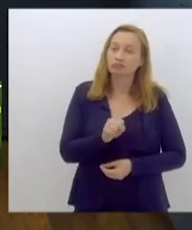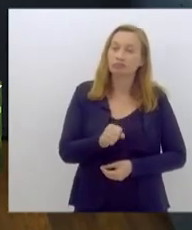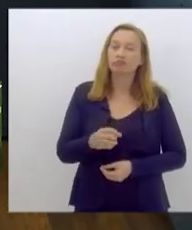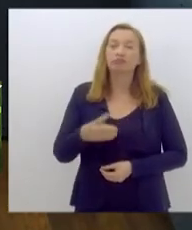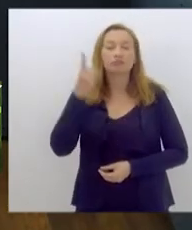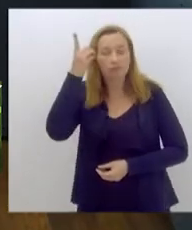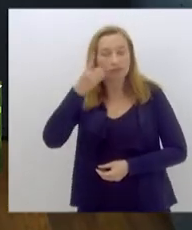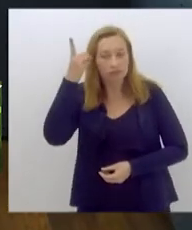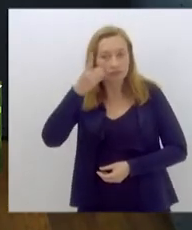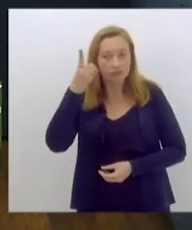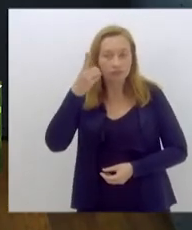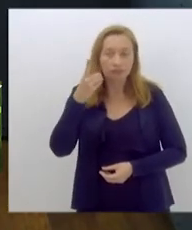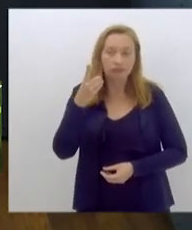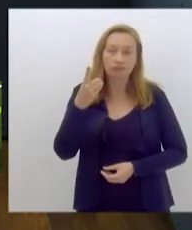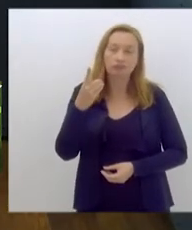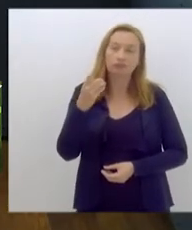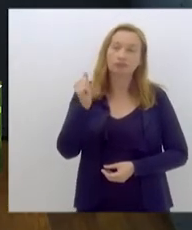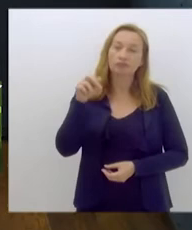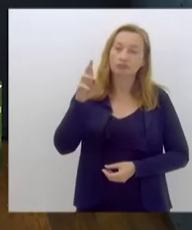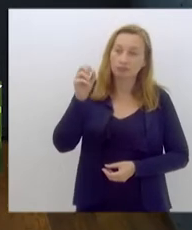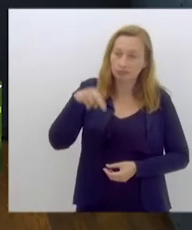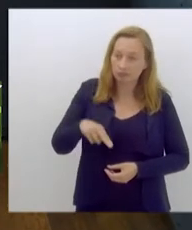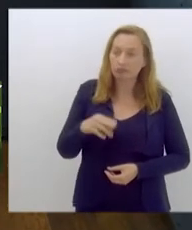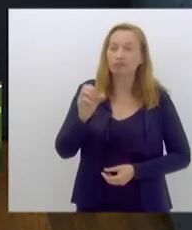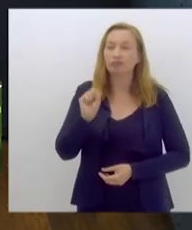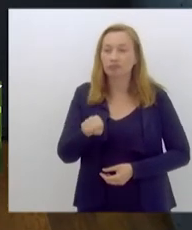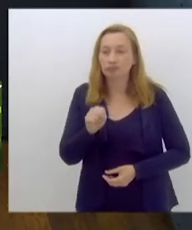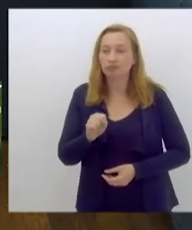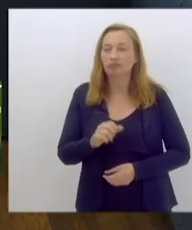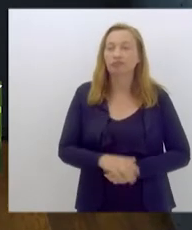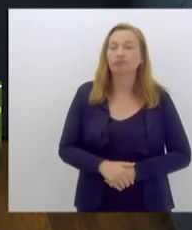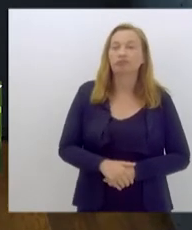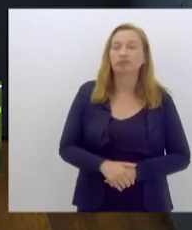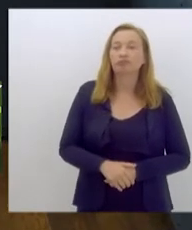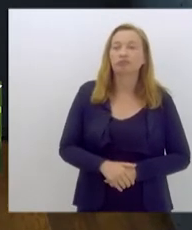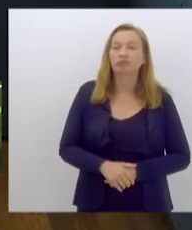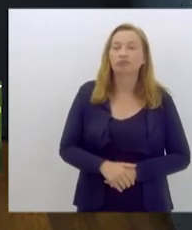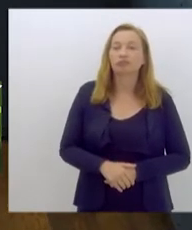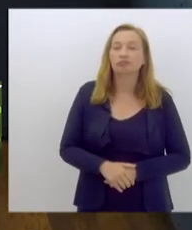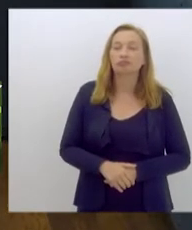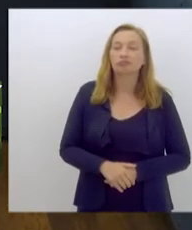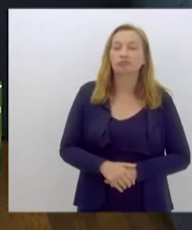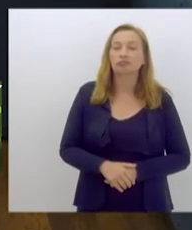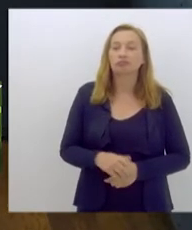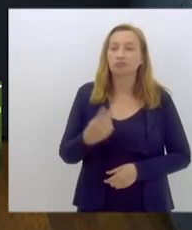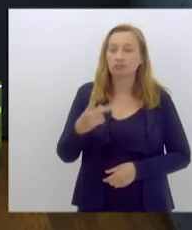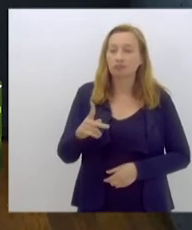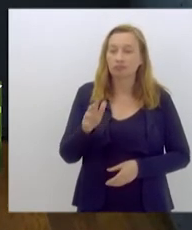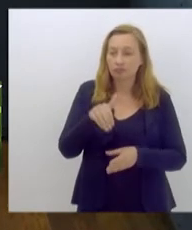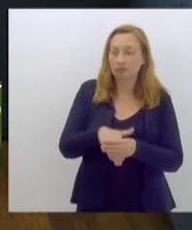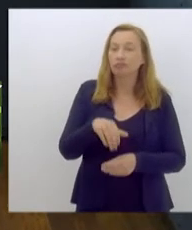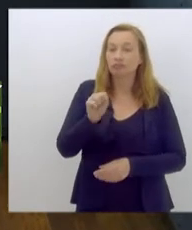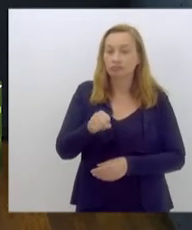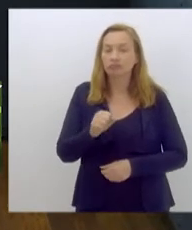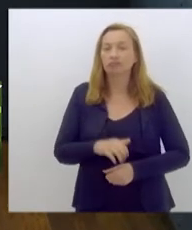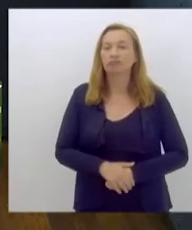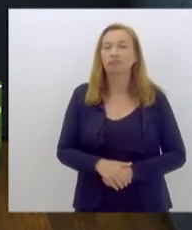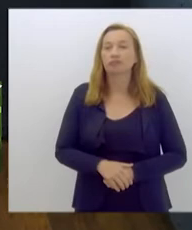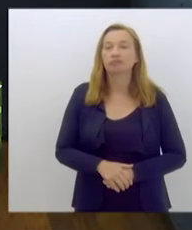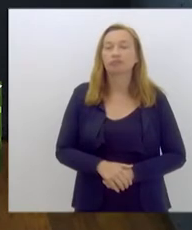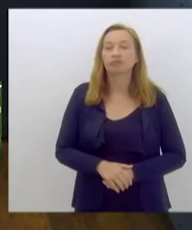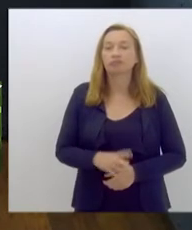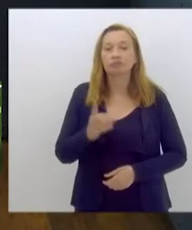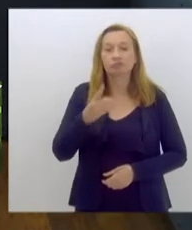Como votou o deputado Anderson Moraes? Favorável. Ao seu voto, né? Favorável, isso.